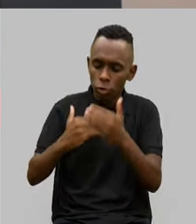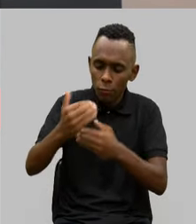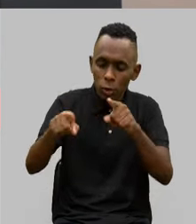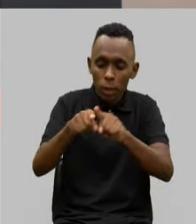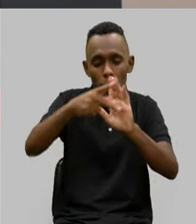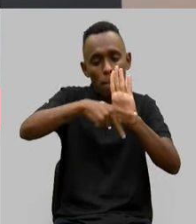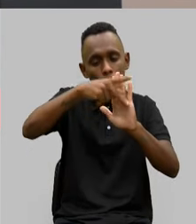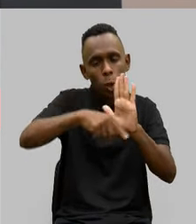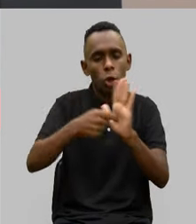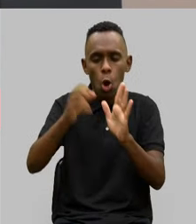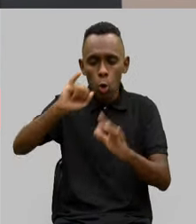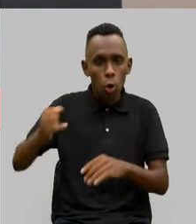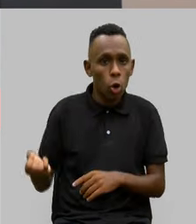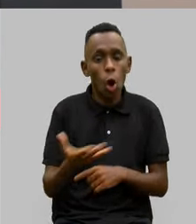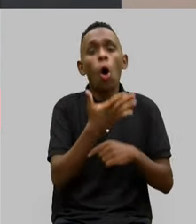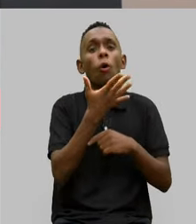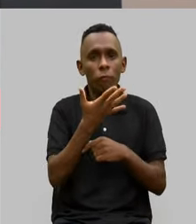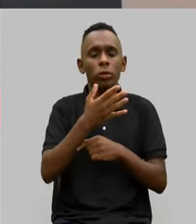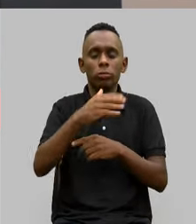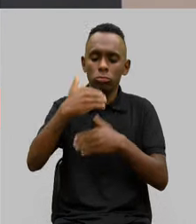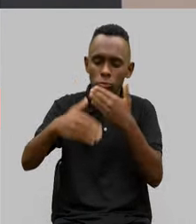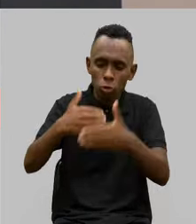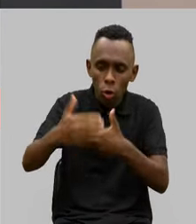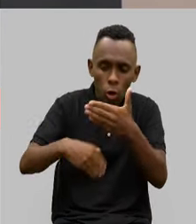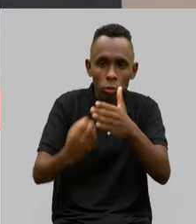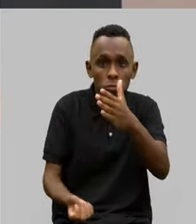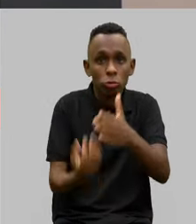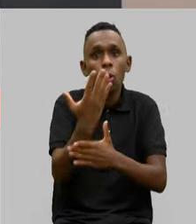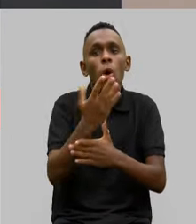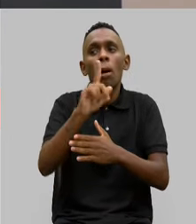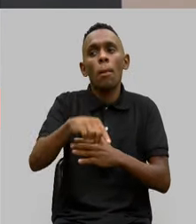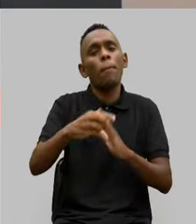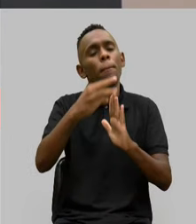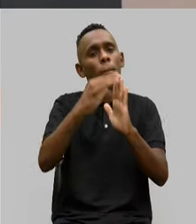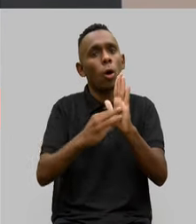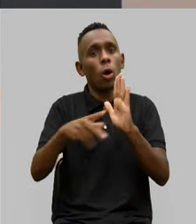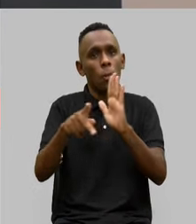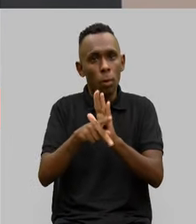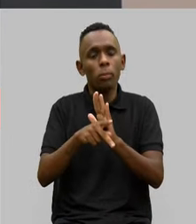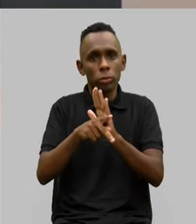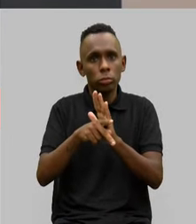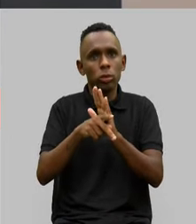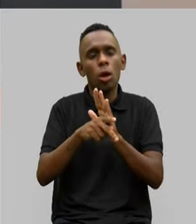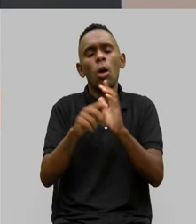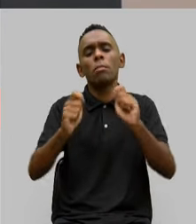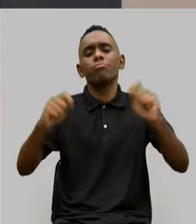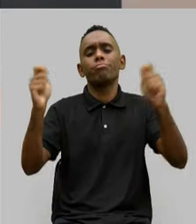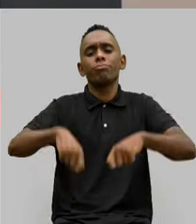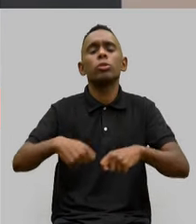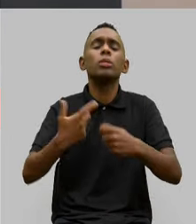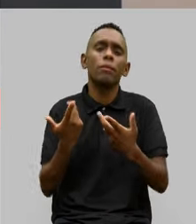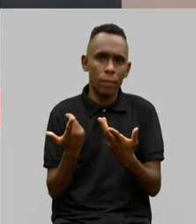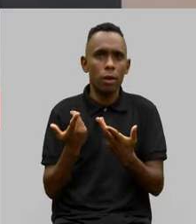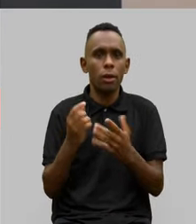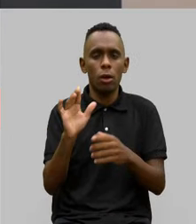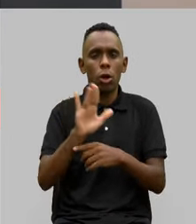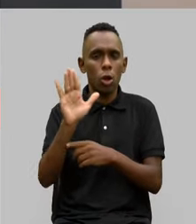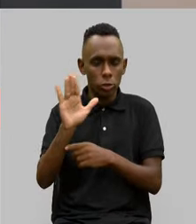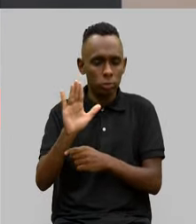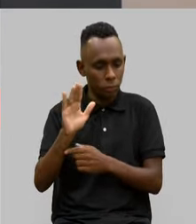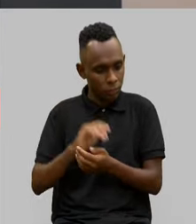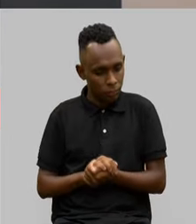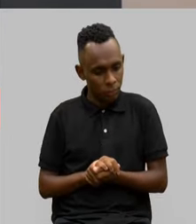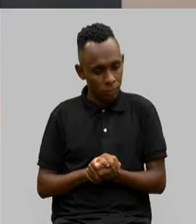projetos de inovação no cultivo de espécies no modelo invitro para obtenção de canabinoides